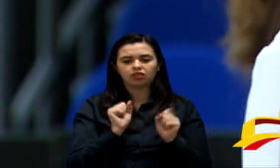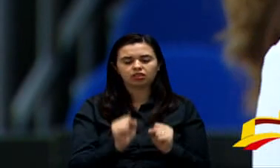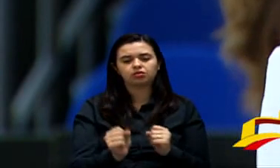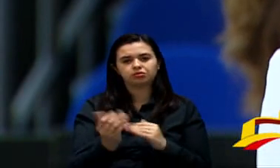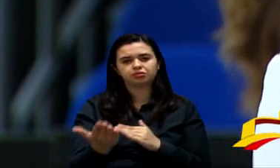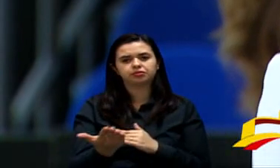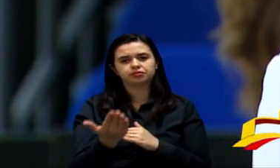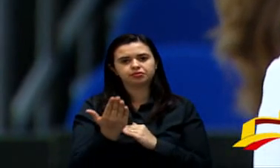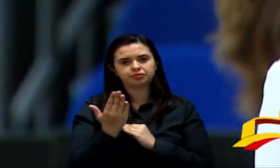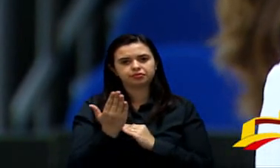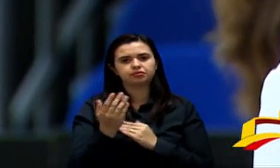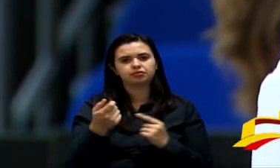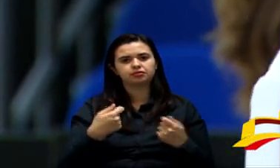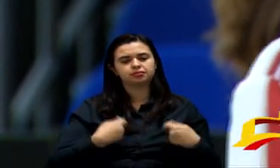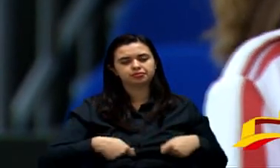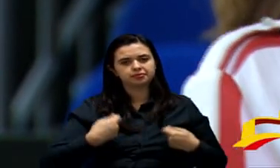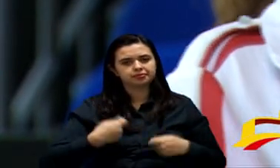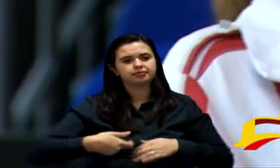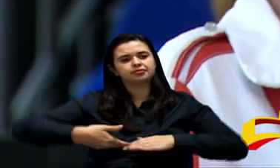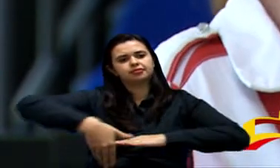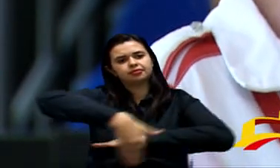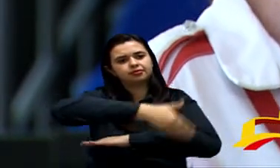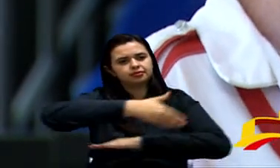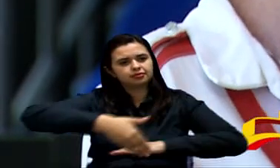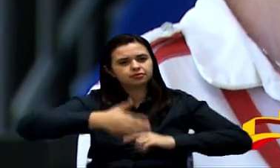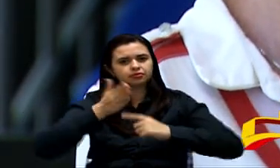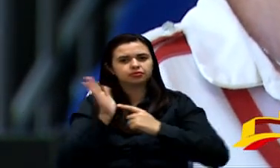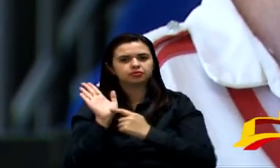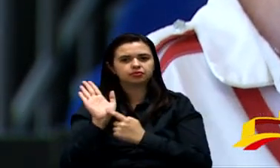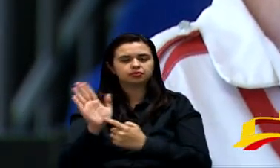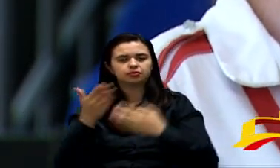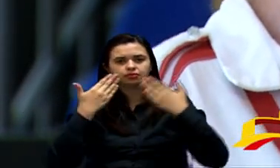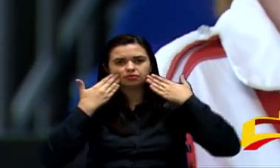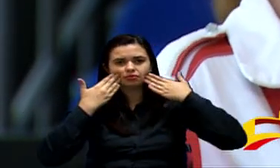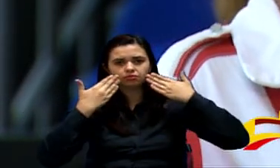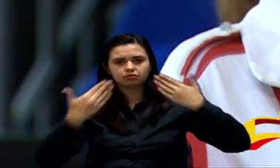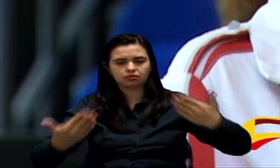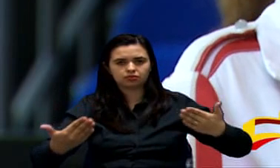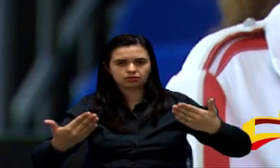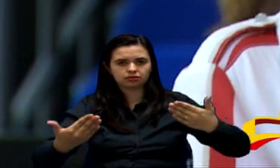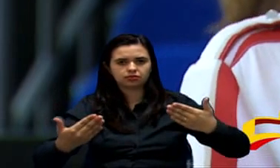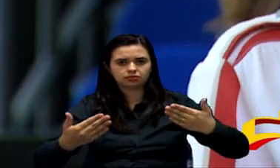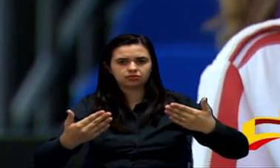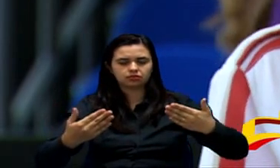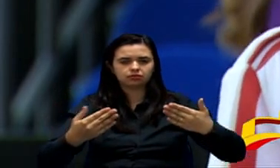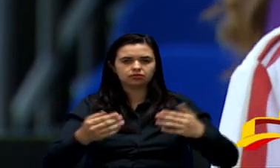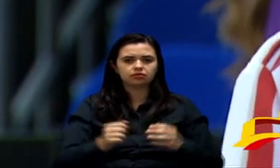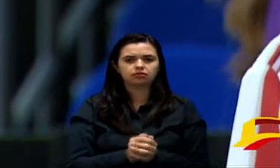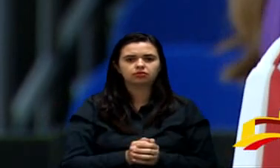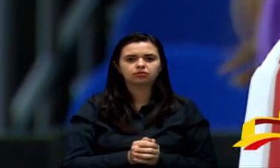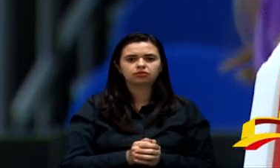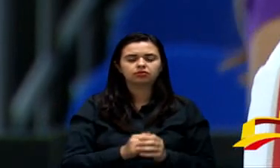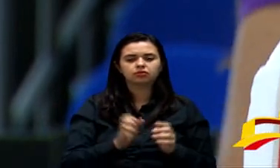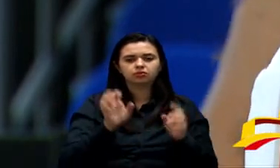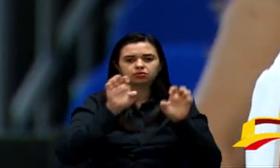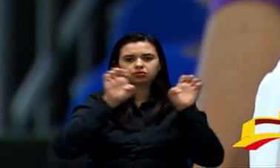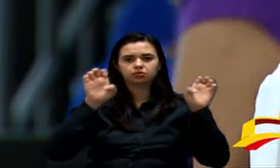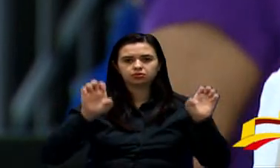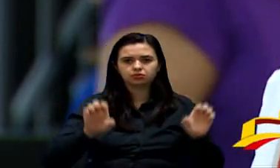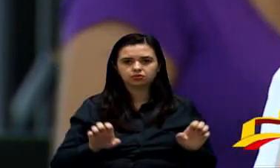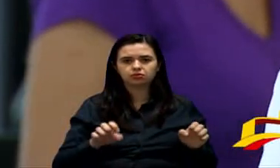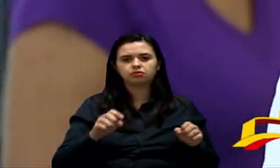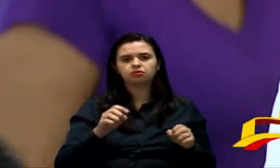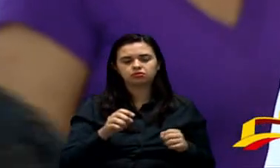A arte, ela tem que estar na rua, ela não tem que estar fechada nos cantos, né? Os museus são importantes, mas ela tem que estar ao ar livre. E nós